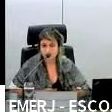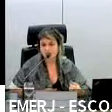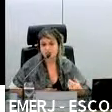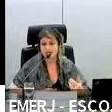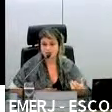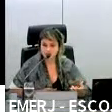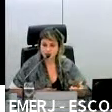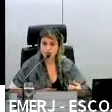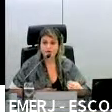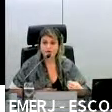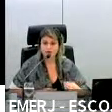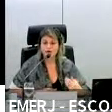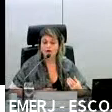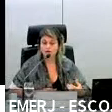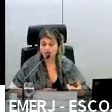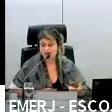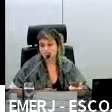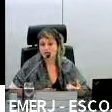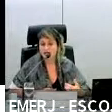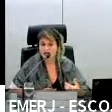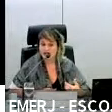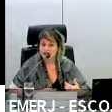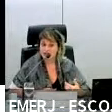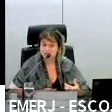atuação do Ministério Público e como que,